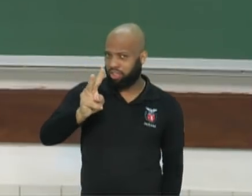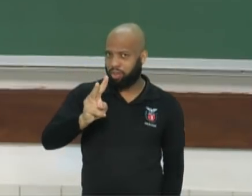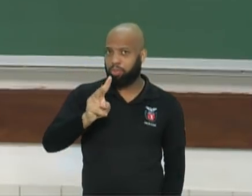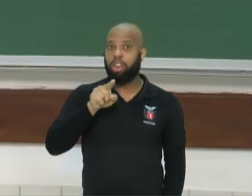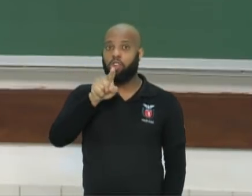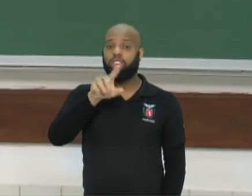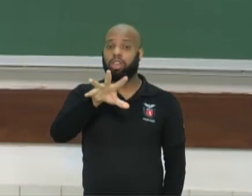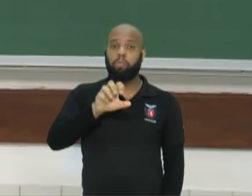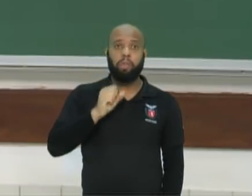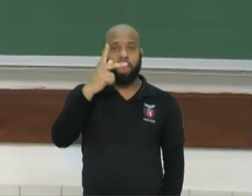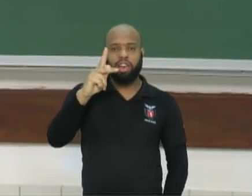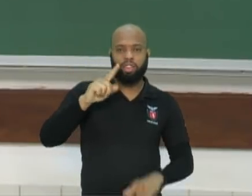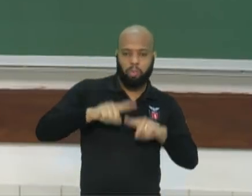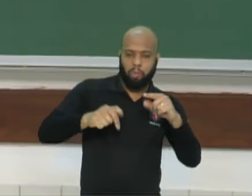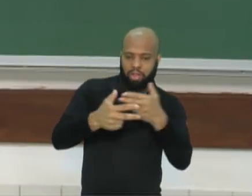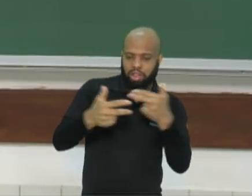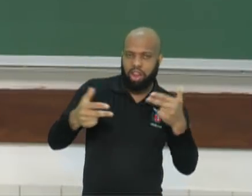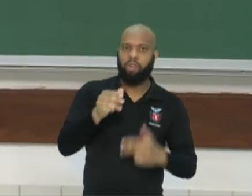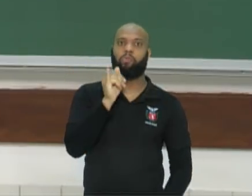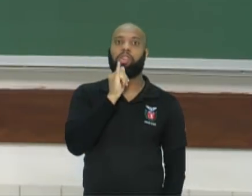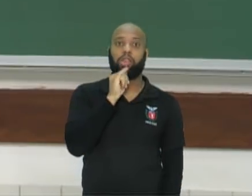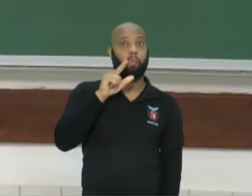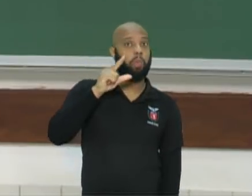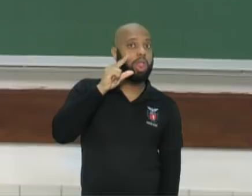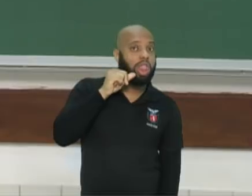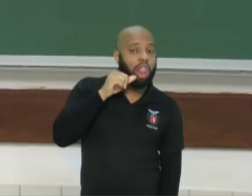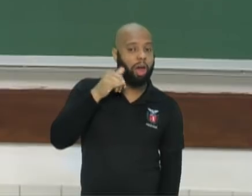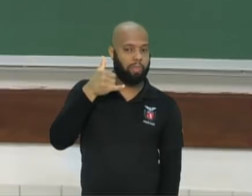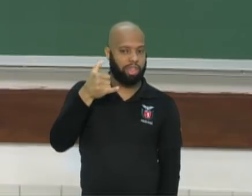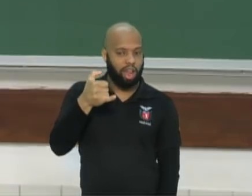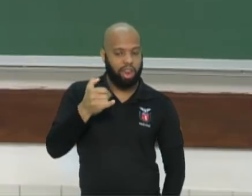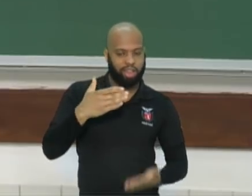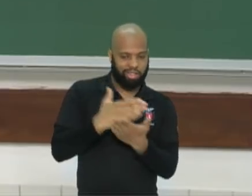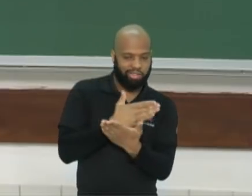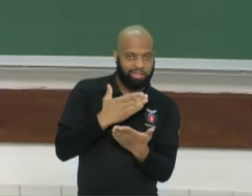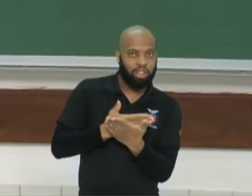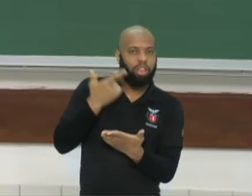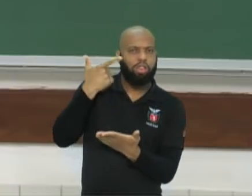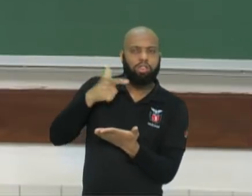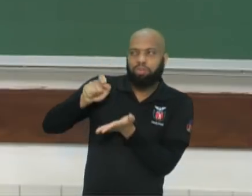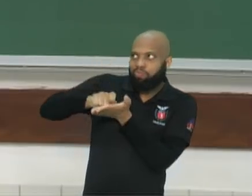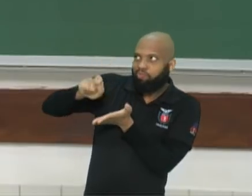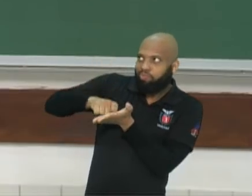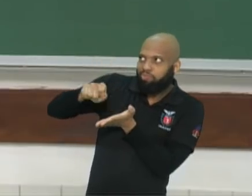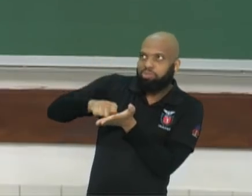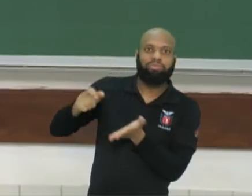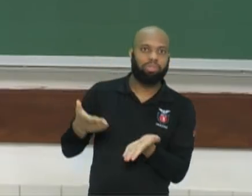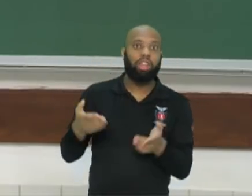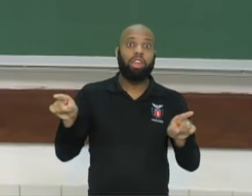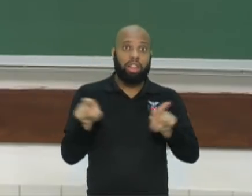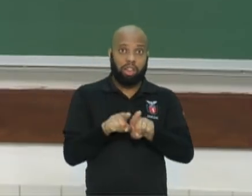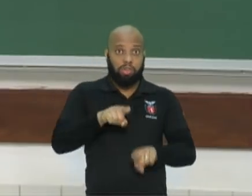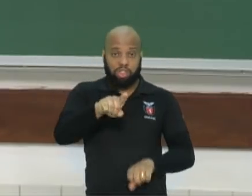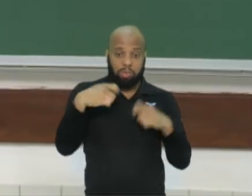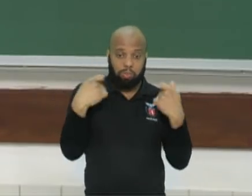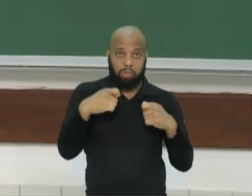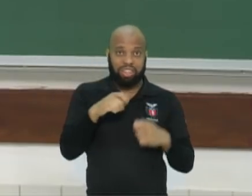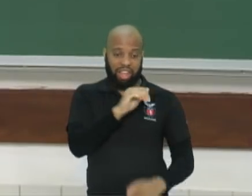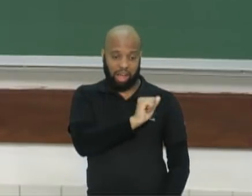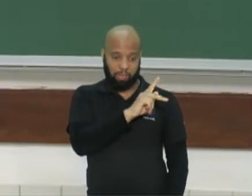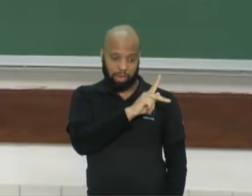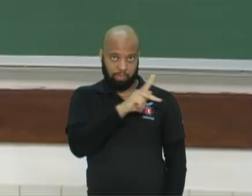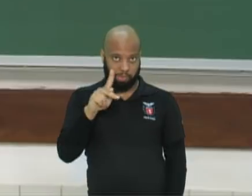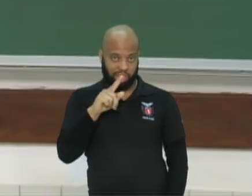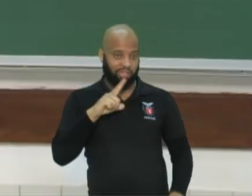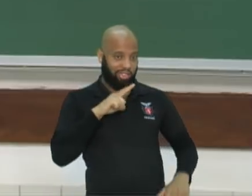ter o material aí em mãos, lápis, caderno, caneta, para acompanhar adequadamente a aula. Entra lá no aplicativo,